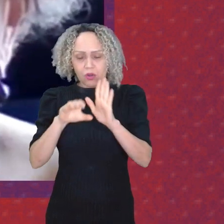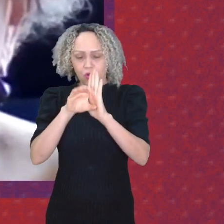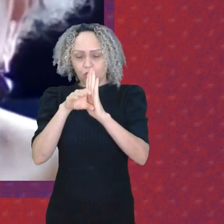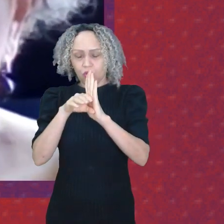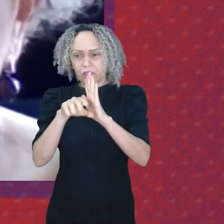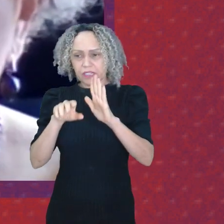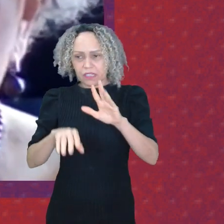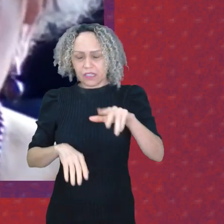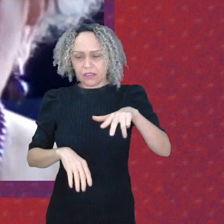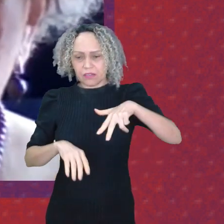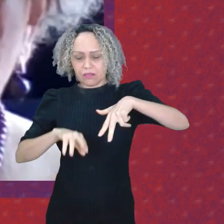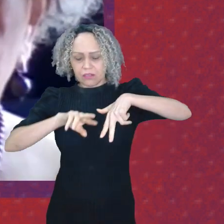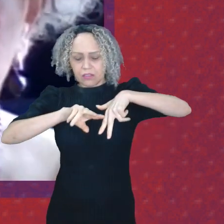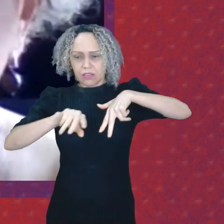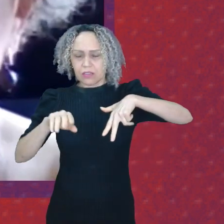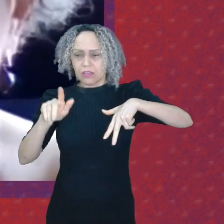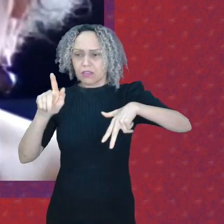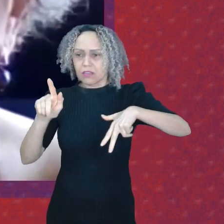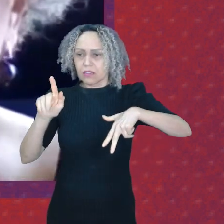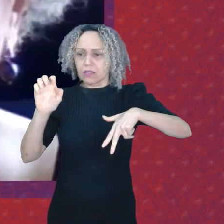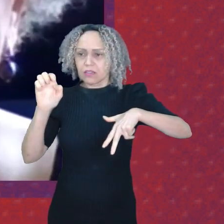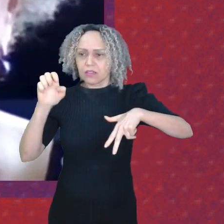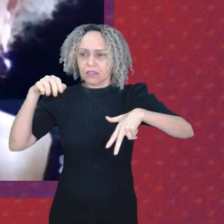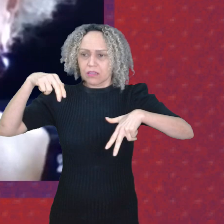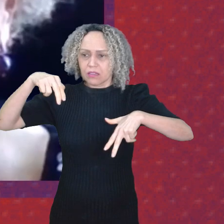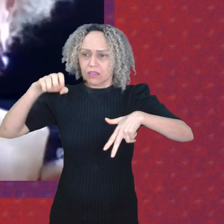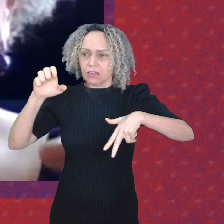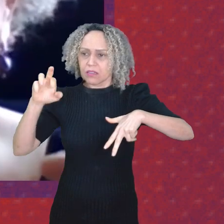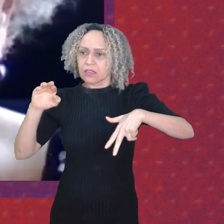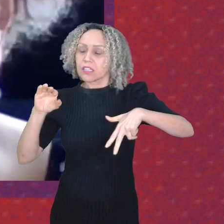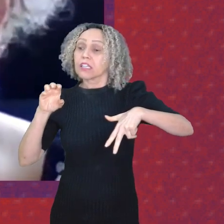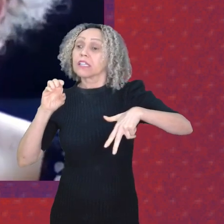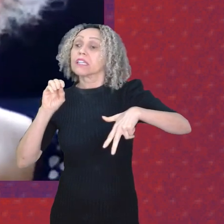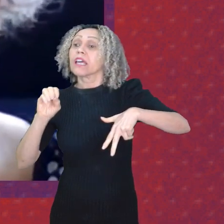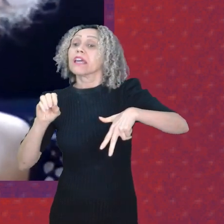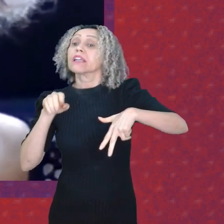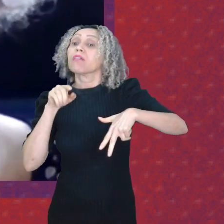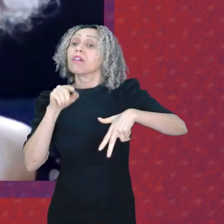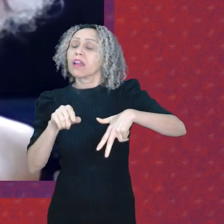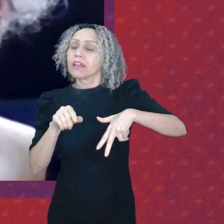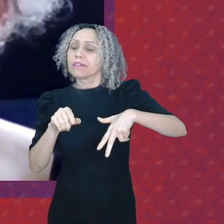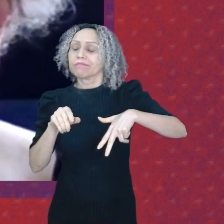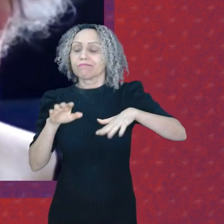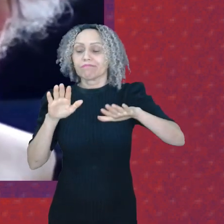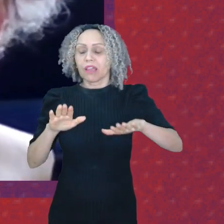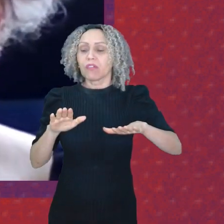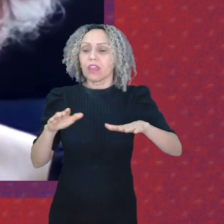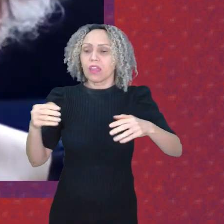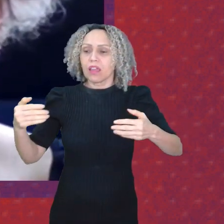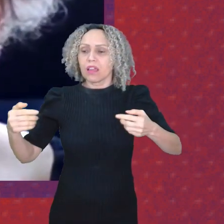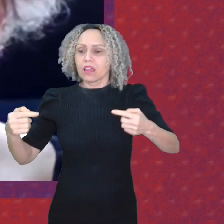gênero, que é a relação de poder entre os sexos,